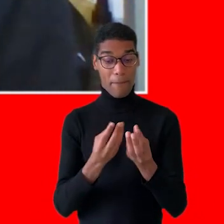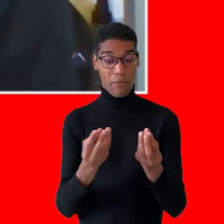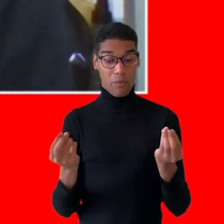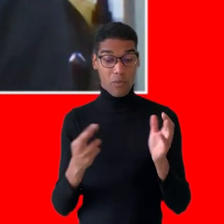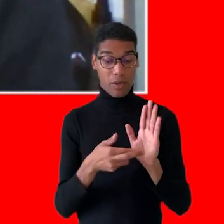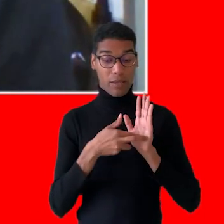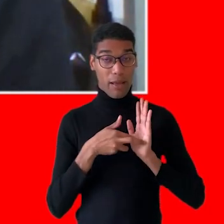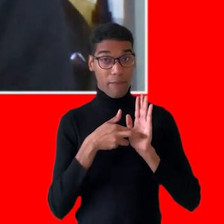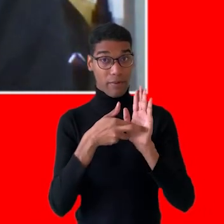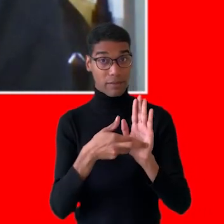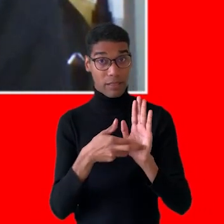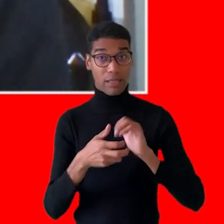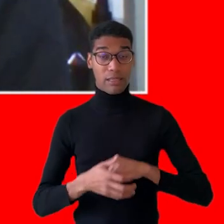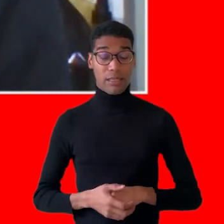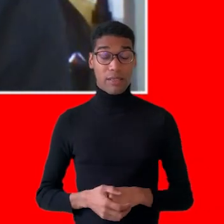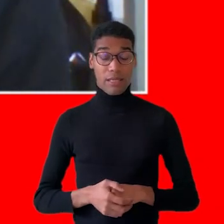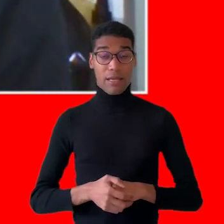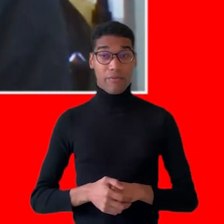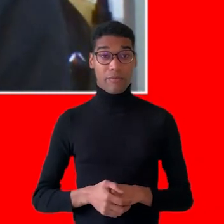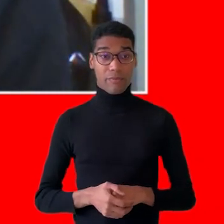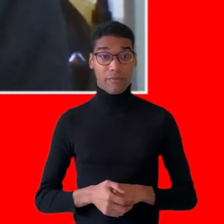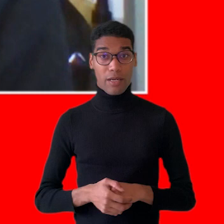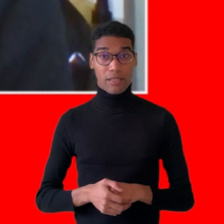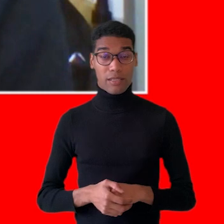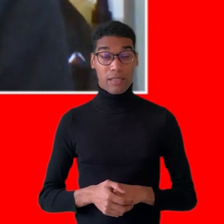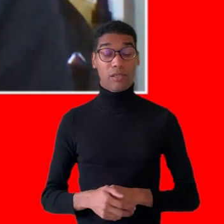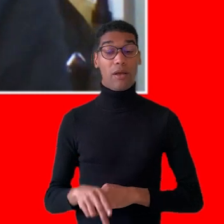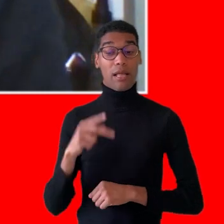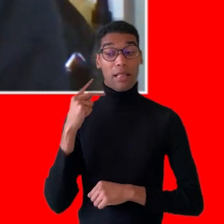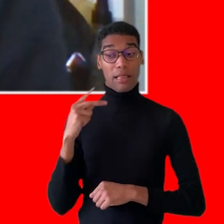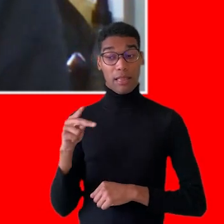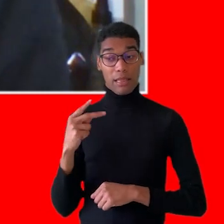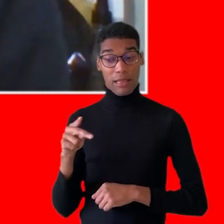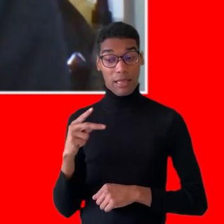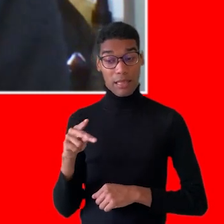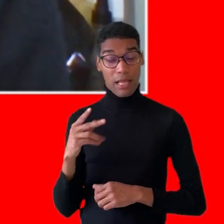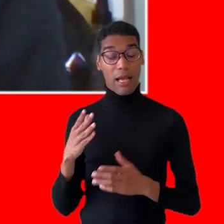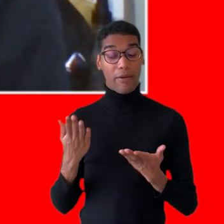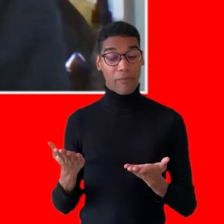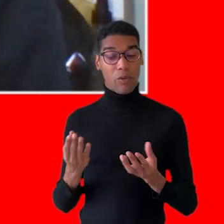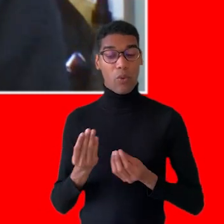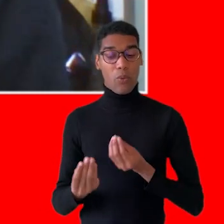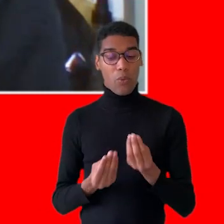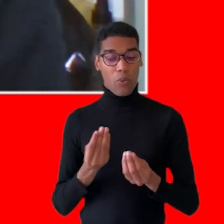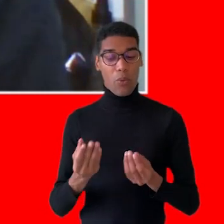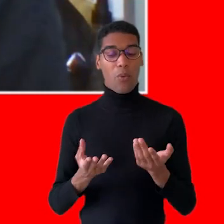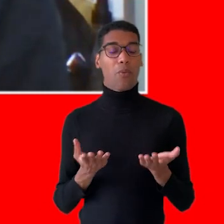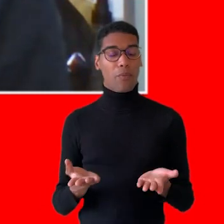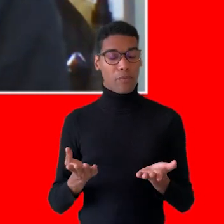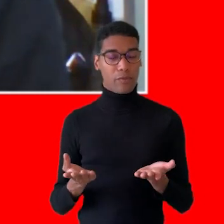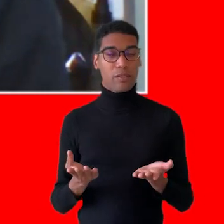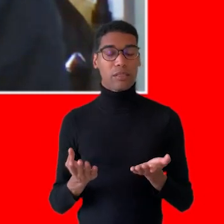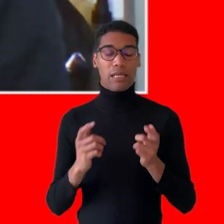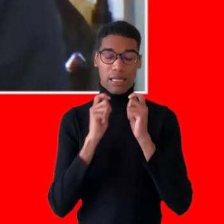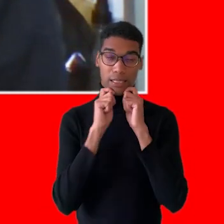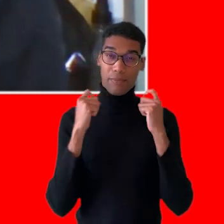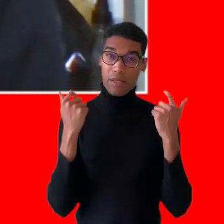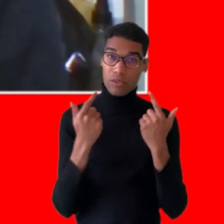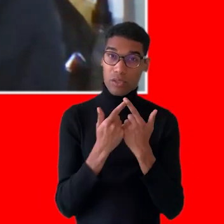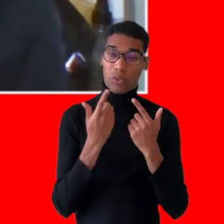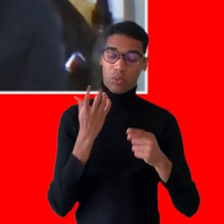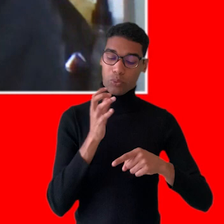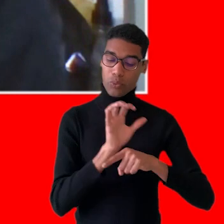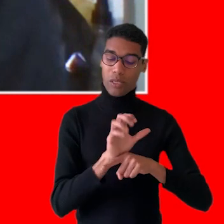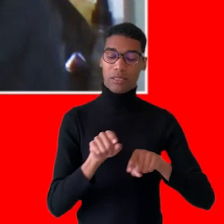governo através das assembleias estaduais, das câmaras